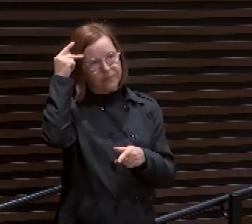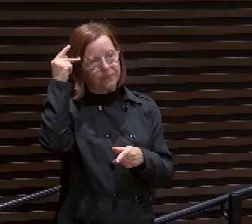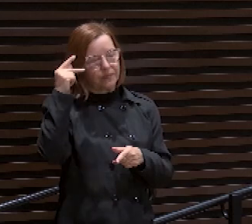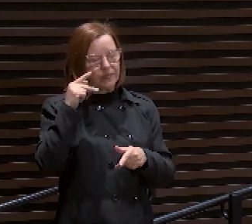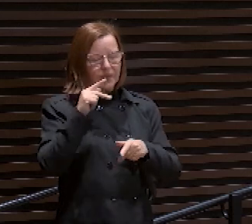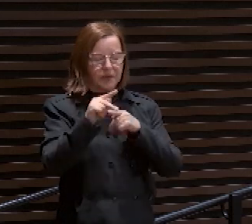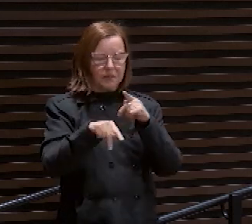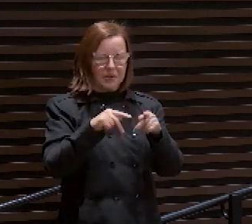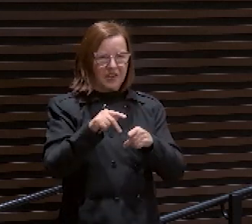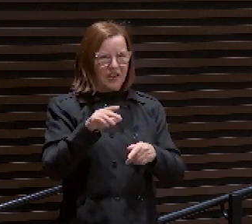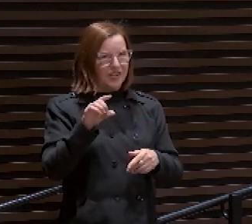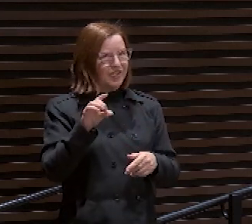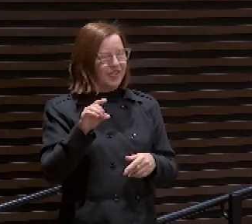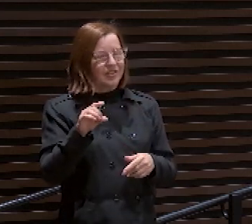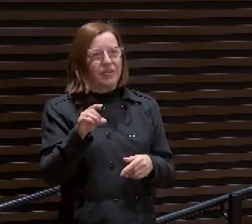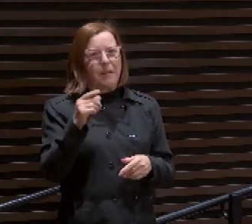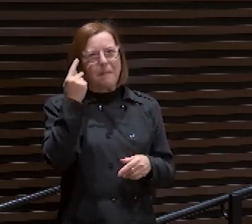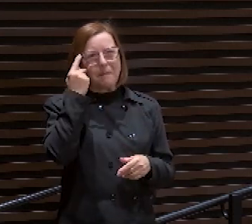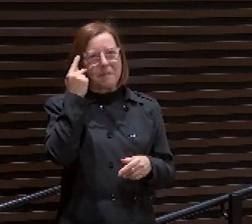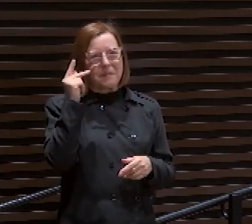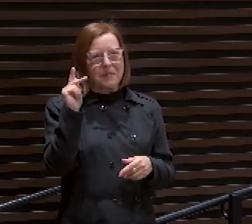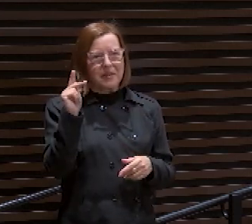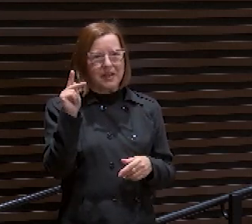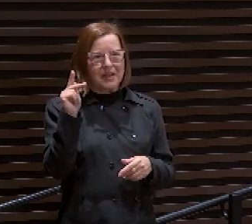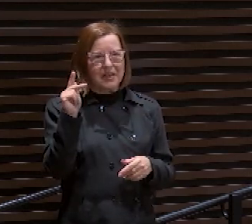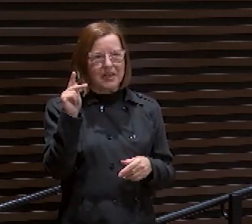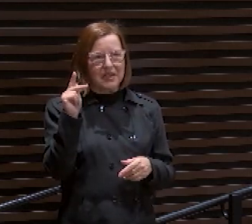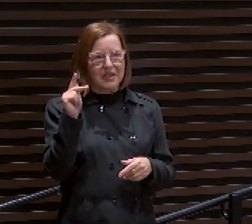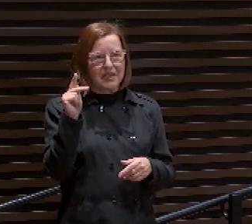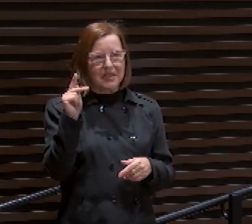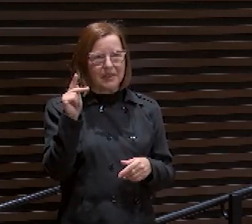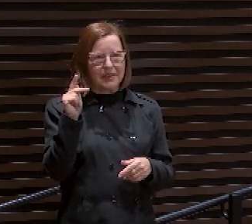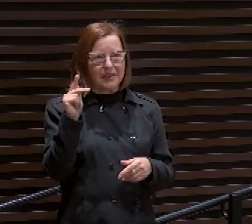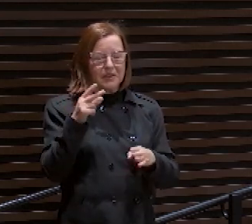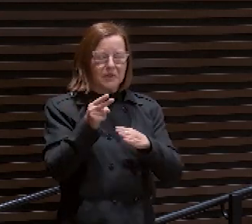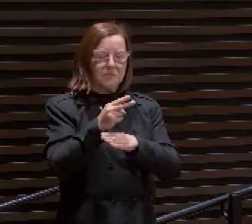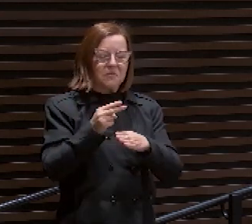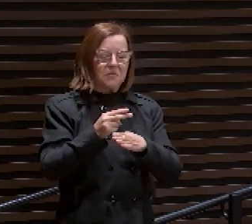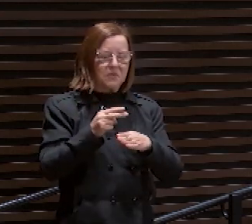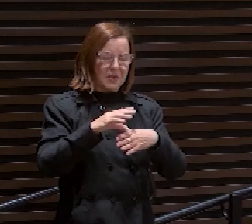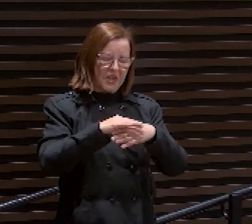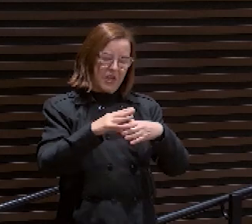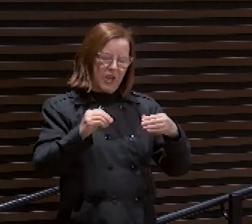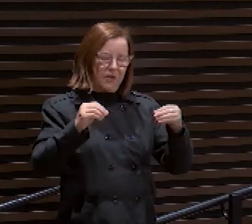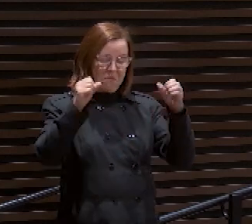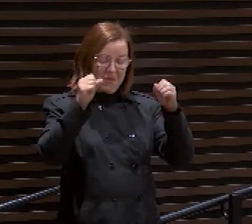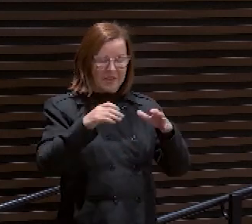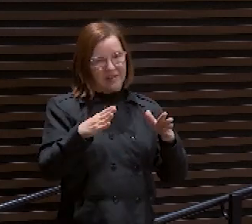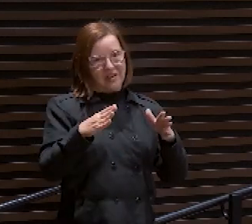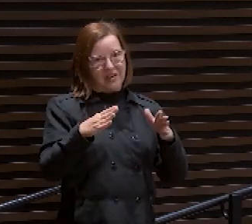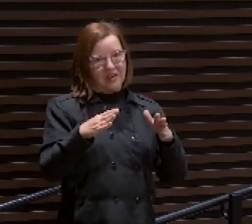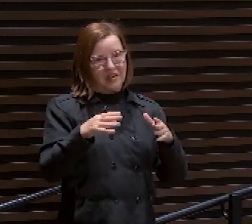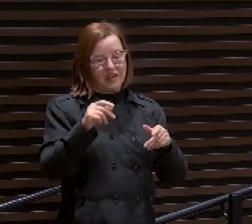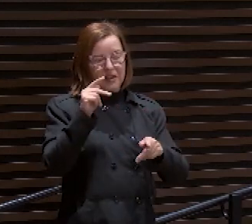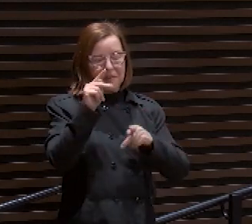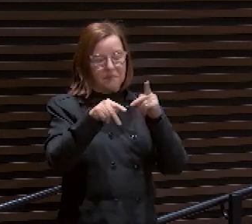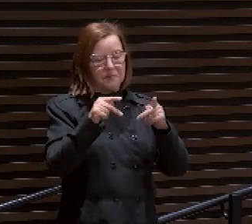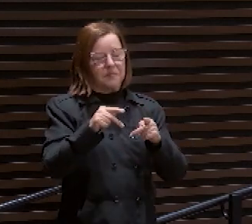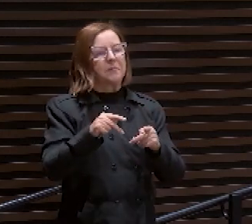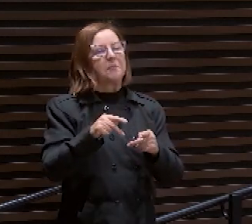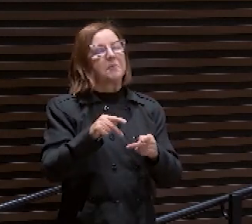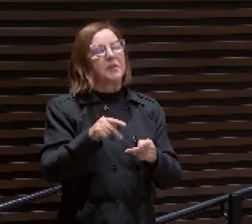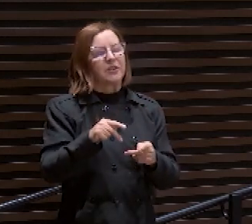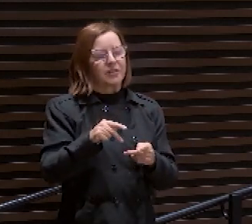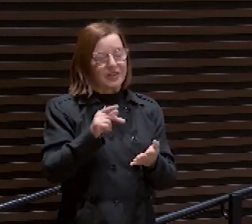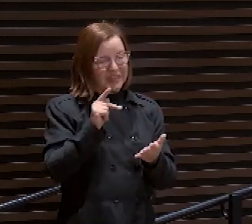estavam ali só para ouvir, só para atrás de curas e milagres. Pessoas que realmente seguiam Jesus. Os discípulos de Jesus que